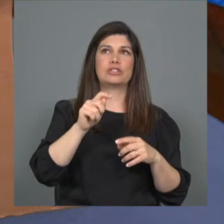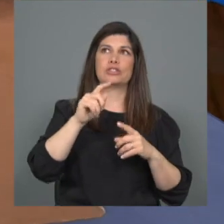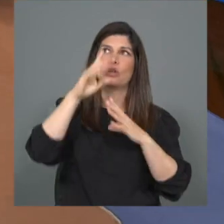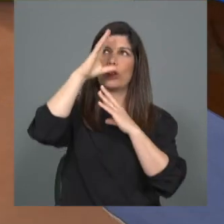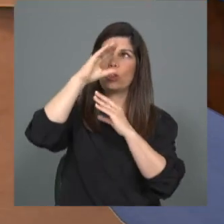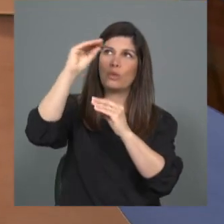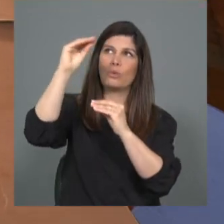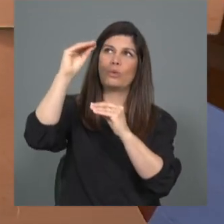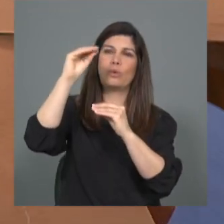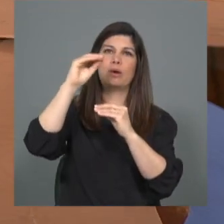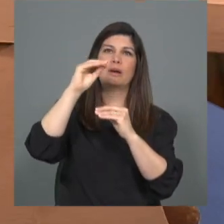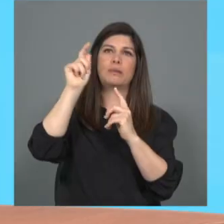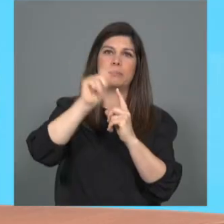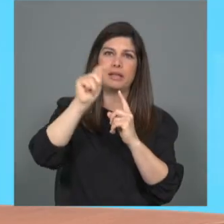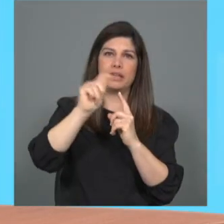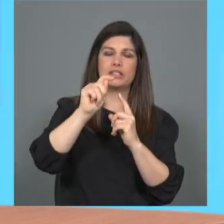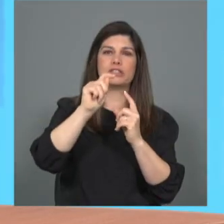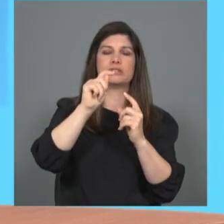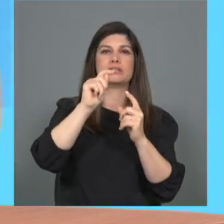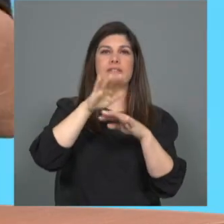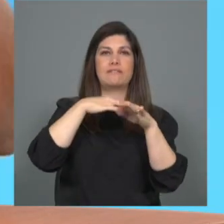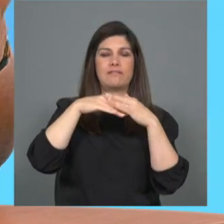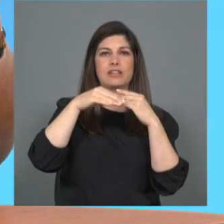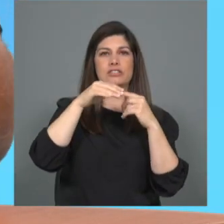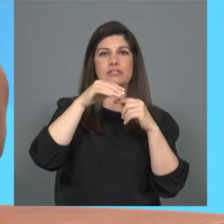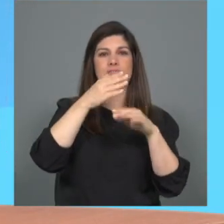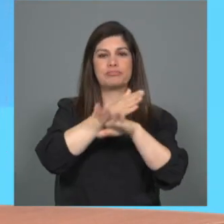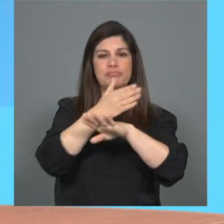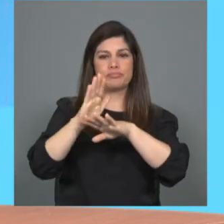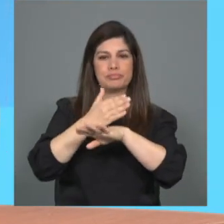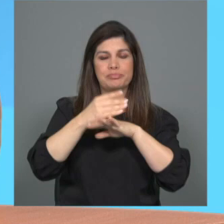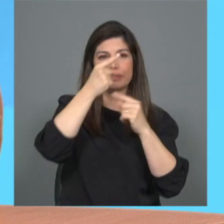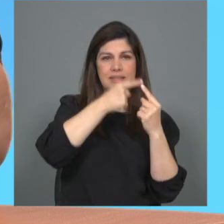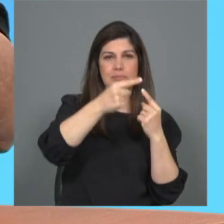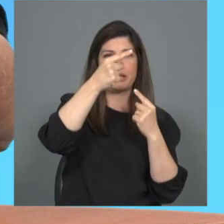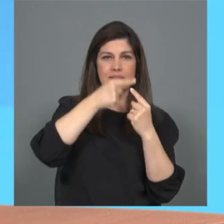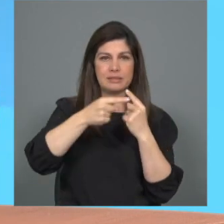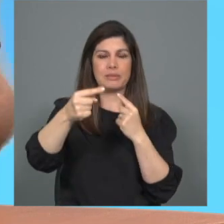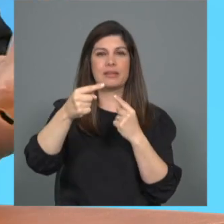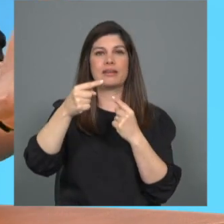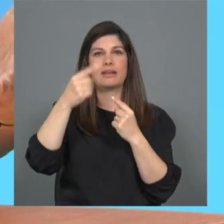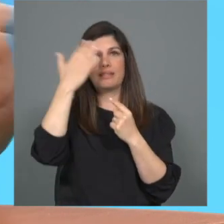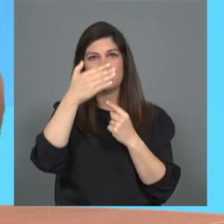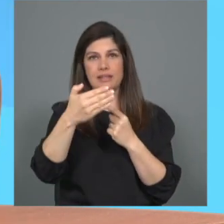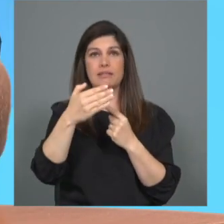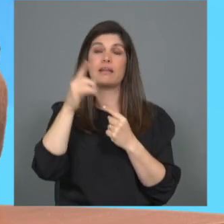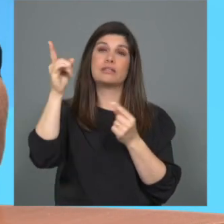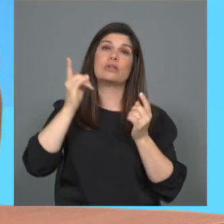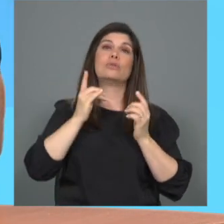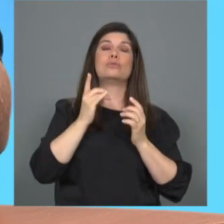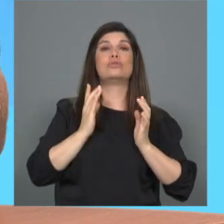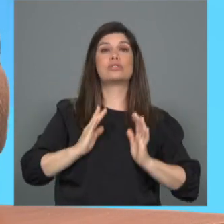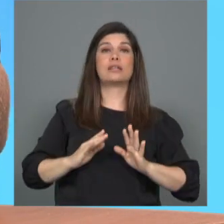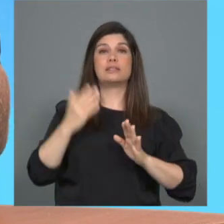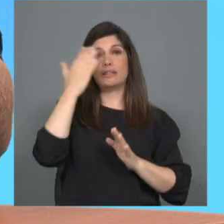em 4 semanas de 7 dias, que dá os 28 dias do mês lunar, e eles descansavam ao sábado. Pronto, os judeus que